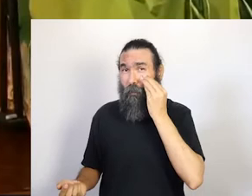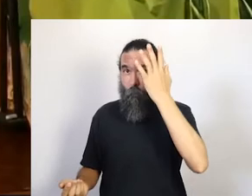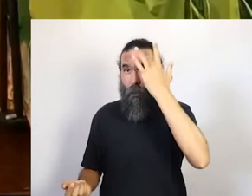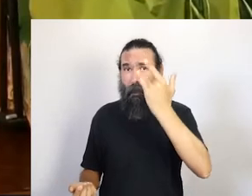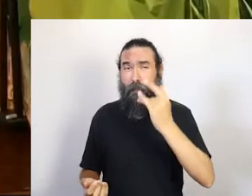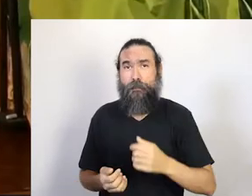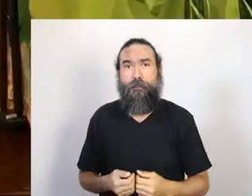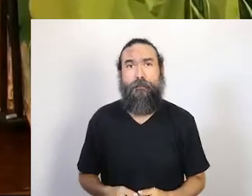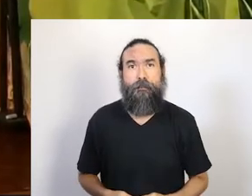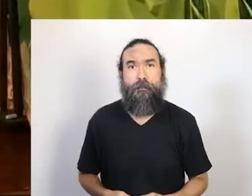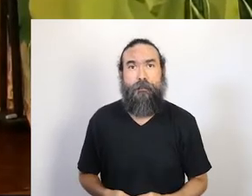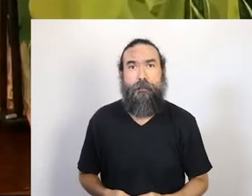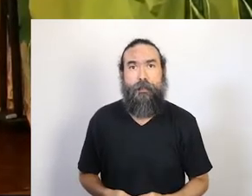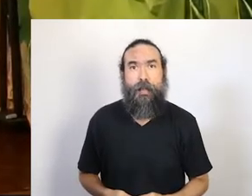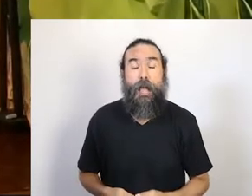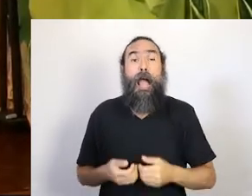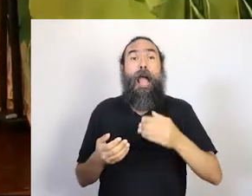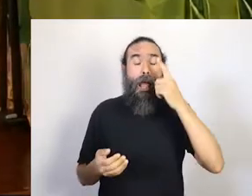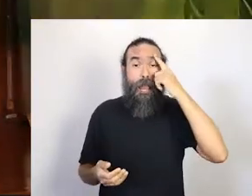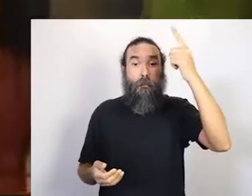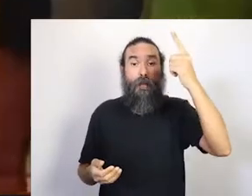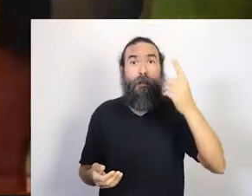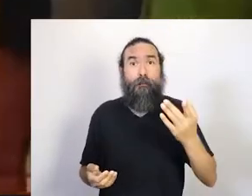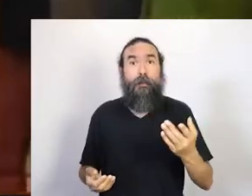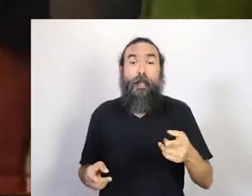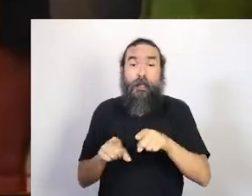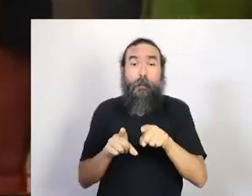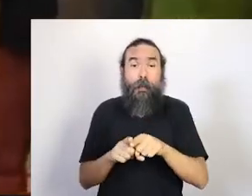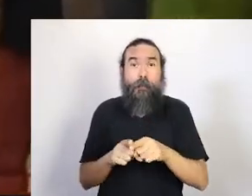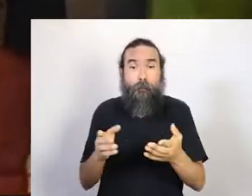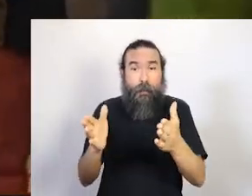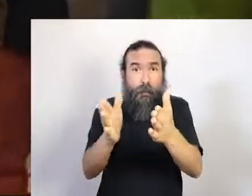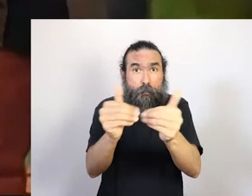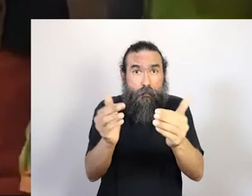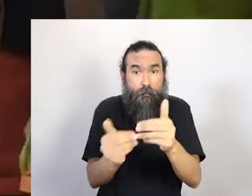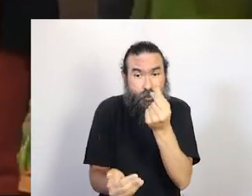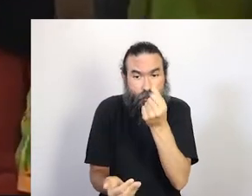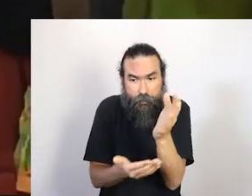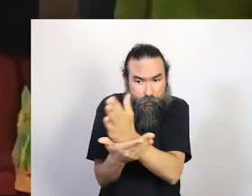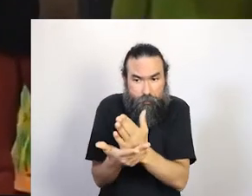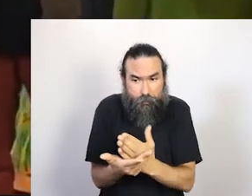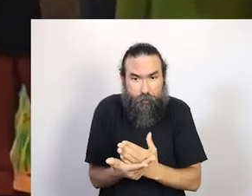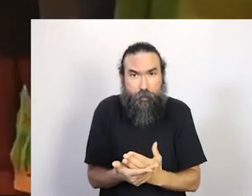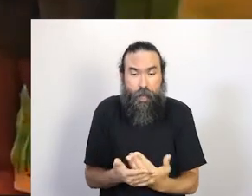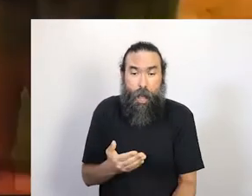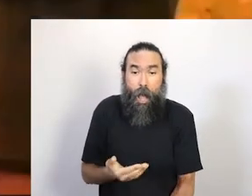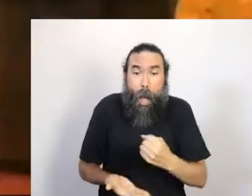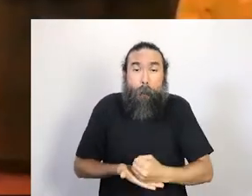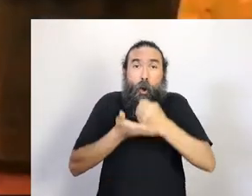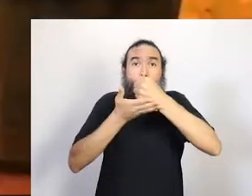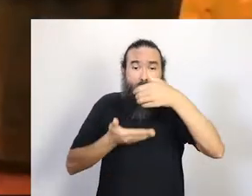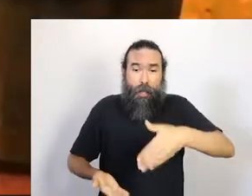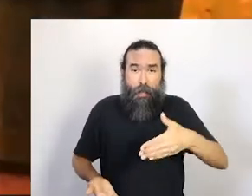gente muita amanhã. Gente, viu? Ah, tem contribuição também, Juliano. Tem a vaquinha. Para a Casa de Cultura, né? Está aí o link do lado. Quem